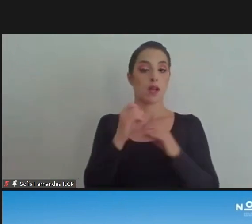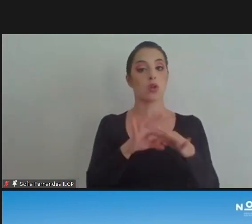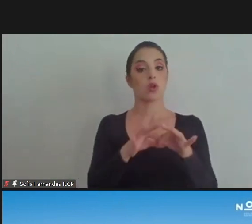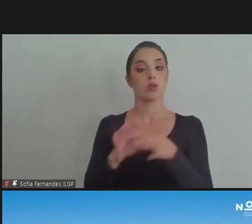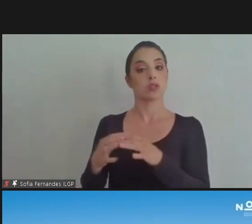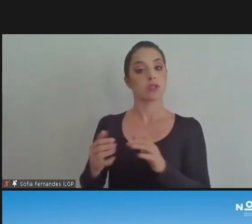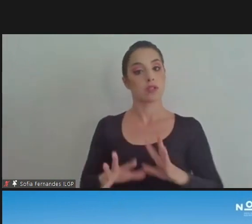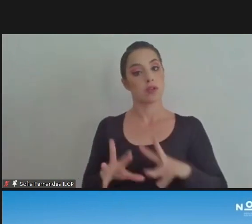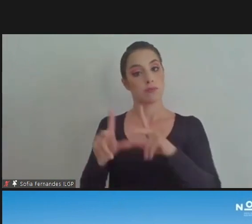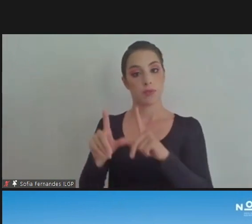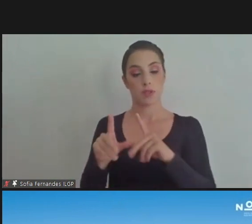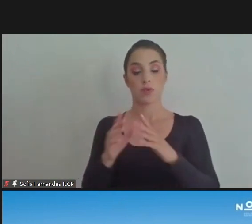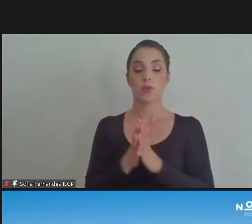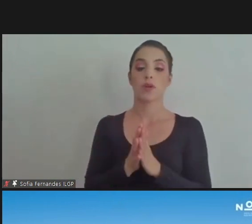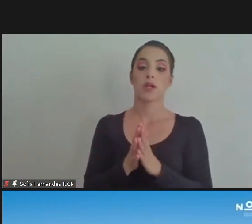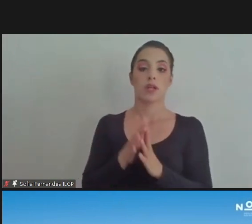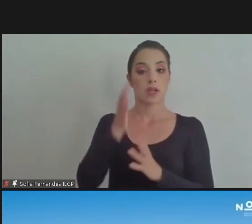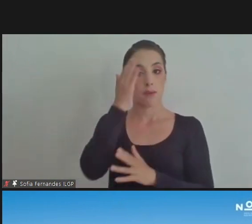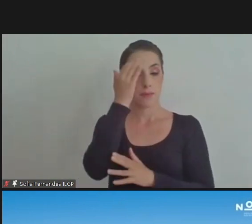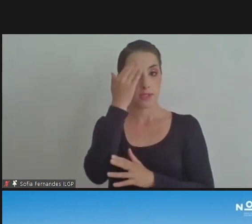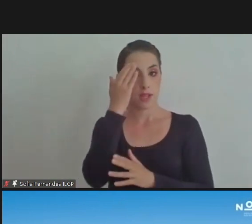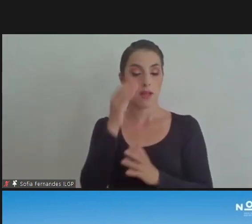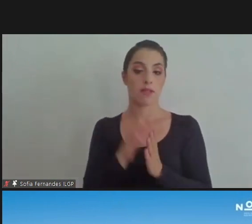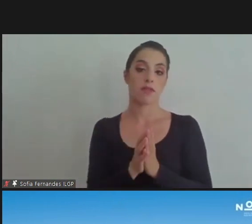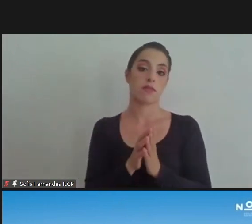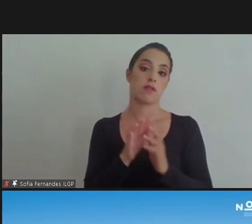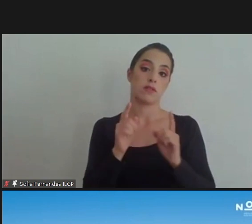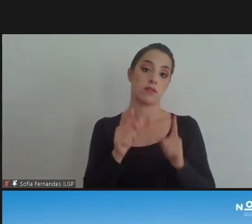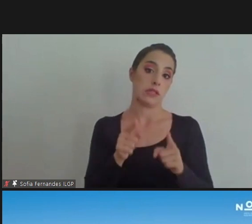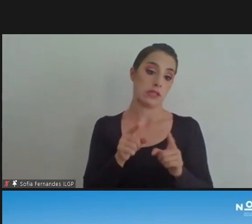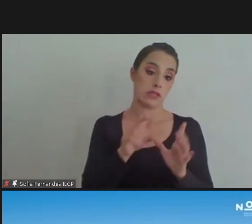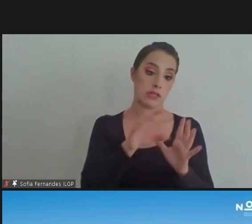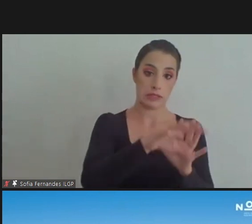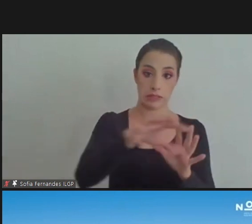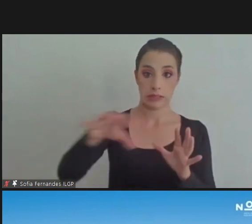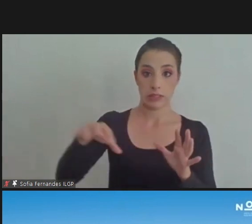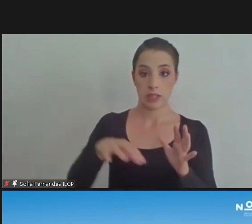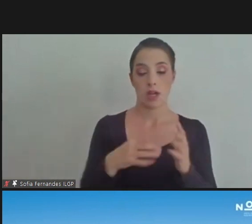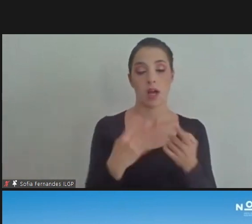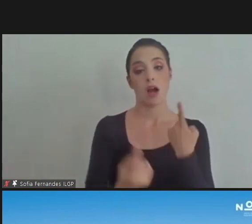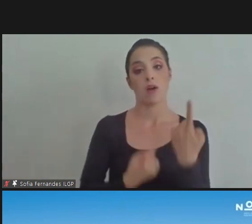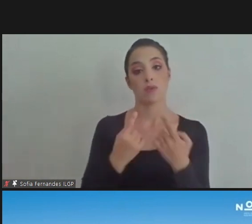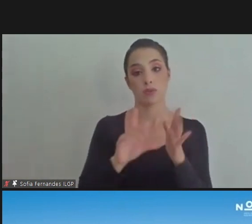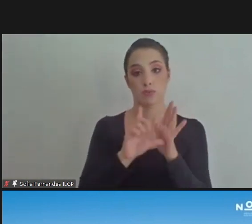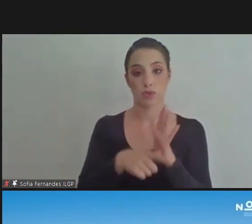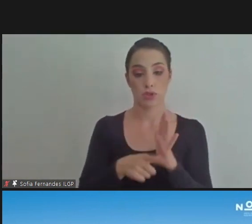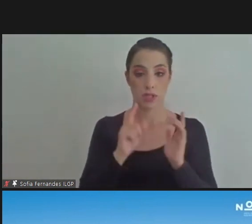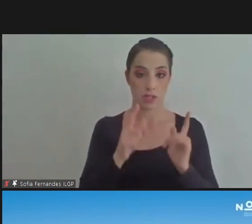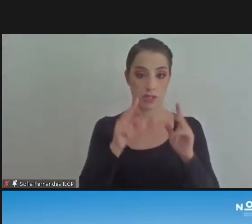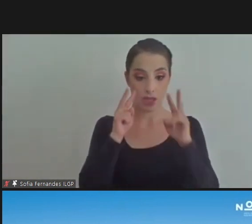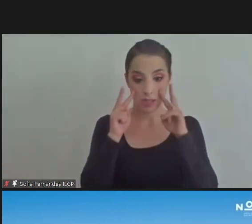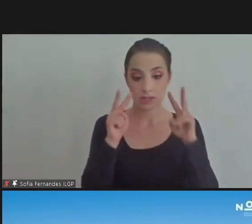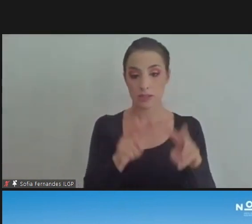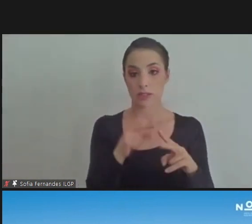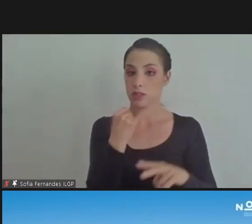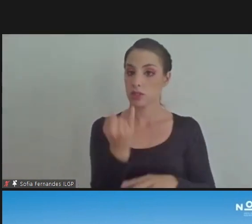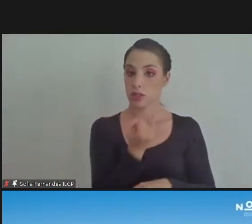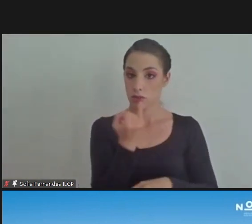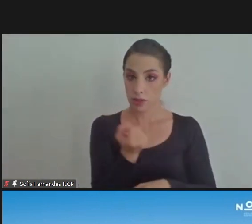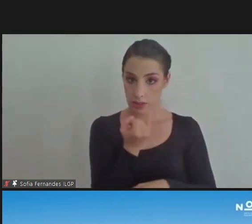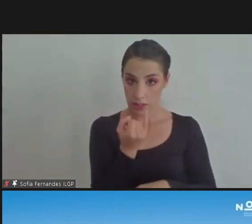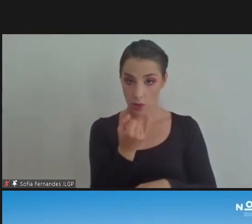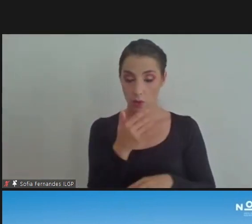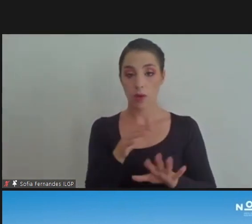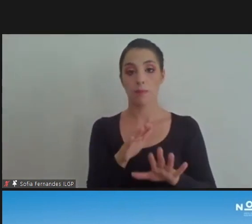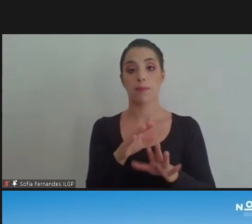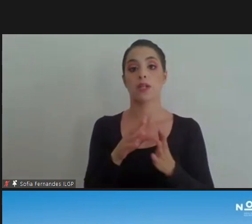capacidades estatais, e alguns projetos têm um olhar para um desenvolvimento institucional, mas mesmo os projetos